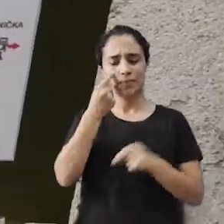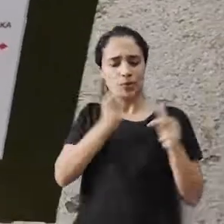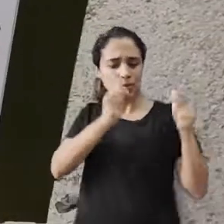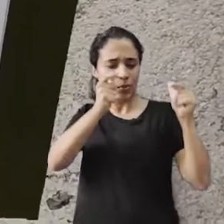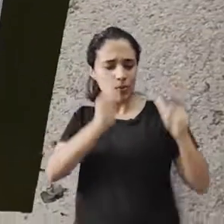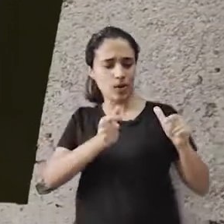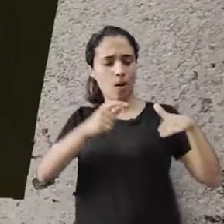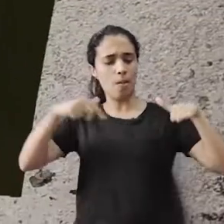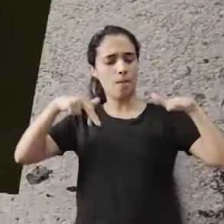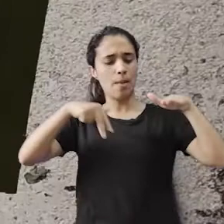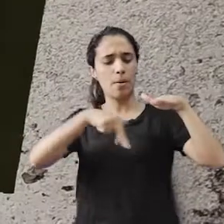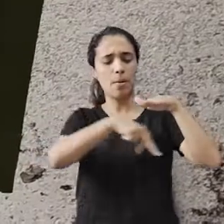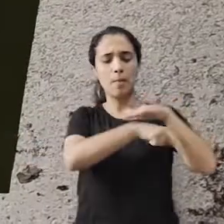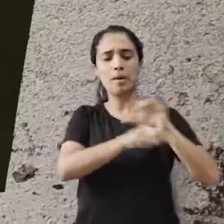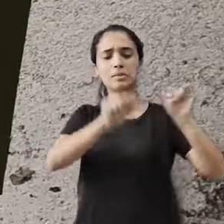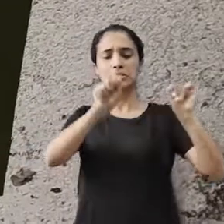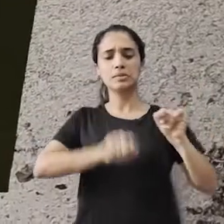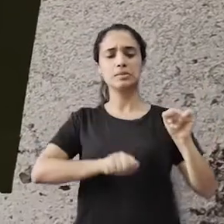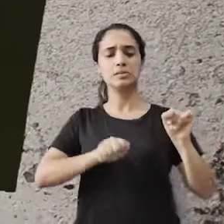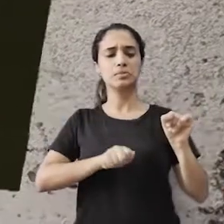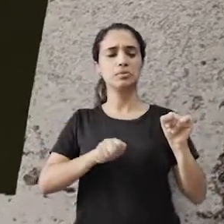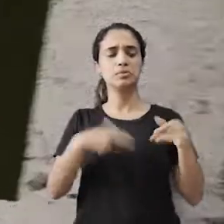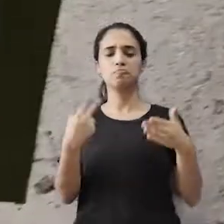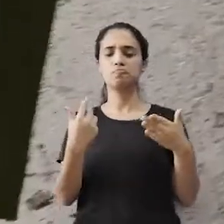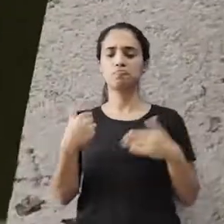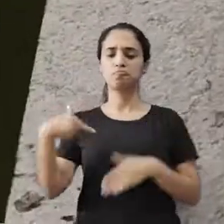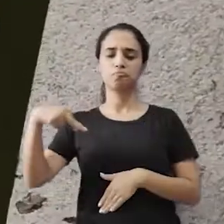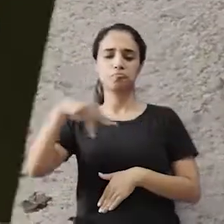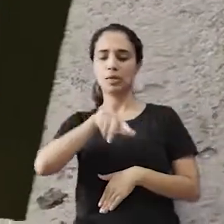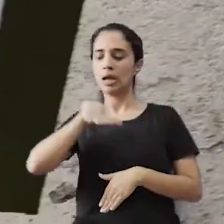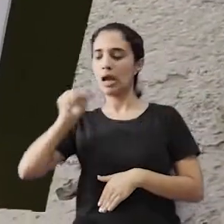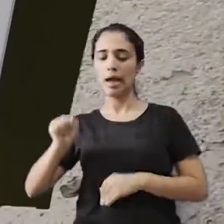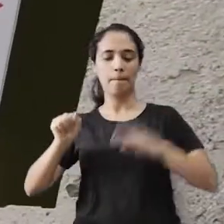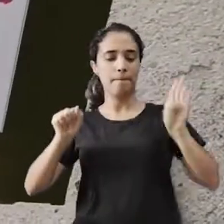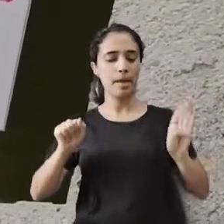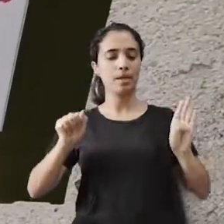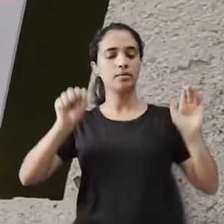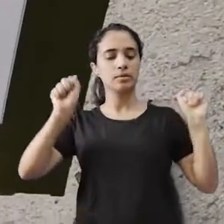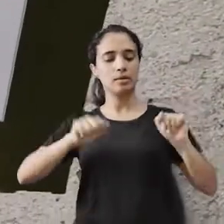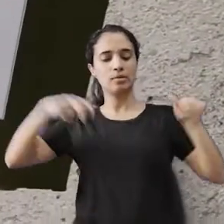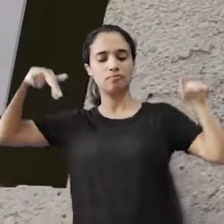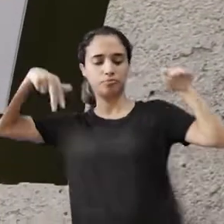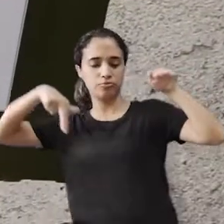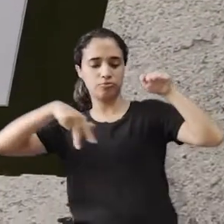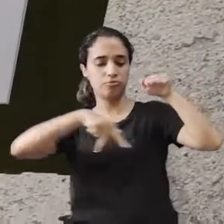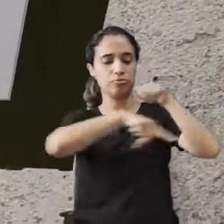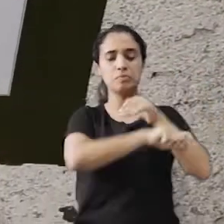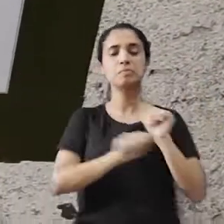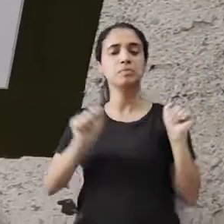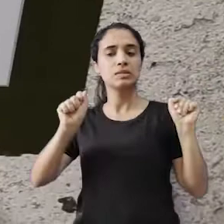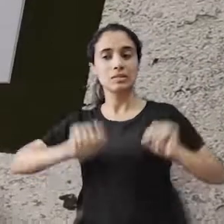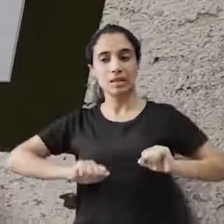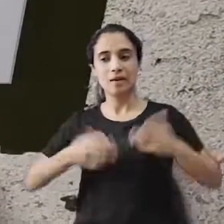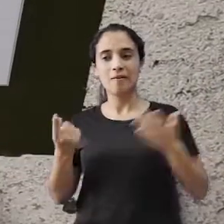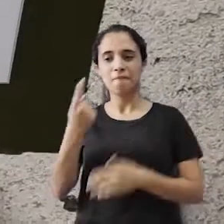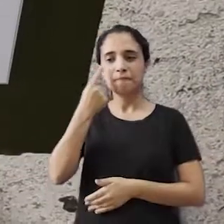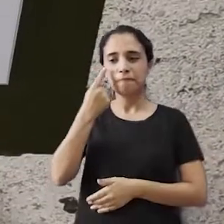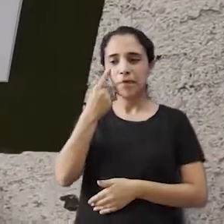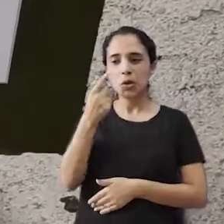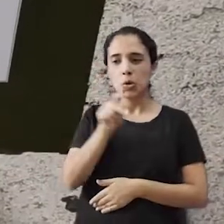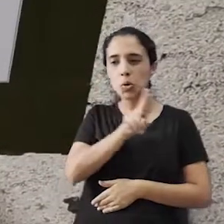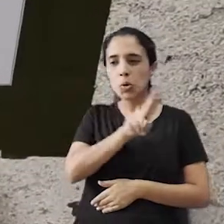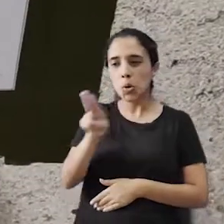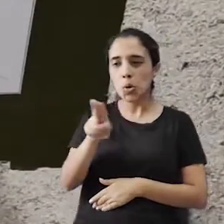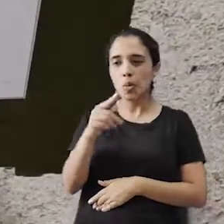esse local como uma forma de locomoção, tá? Então tá aqui, é o túnel Greek, eu